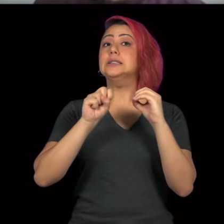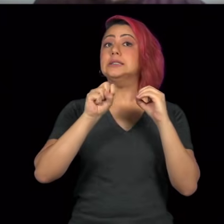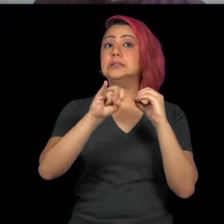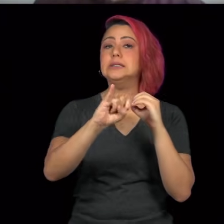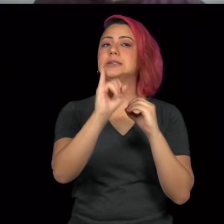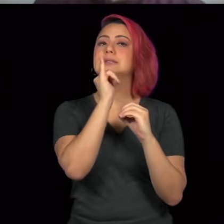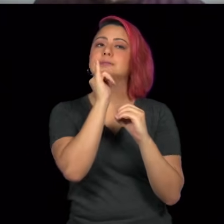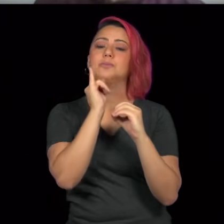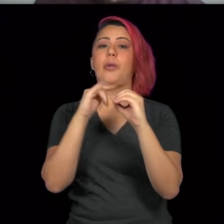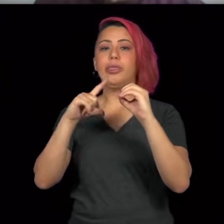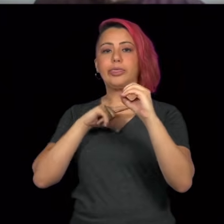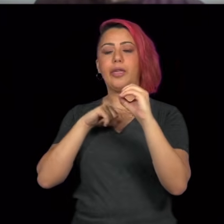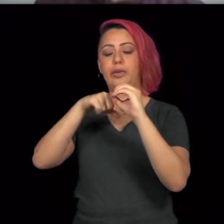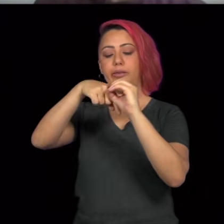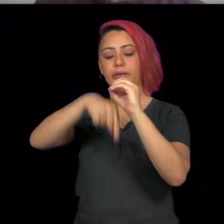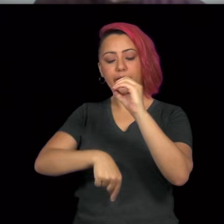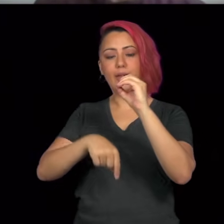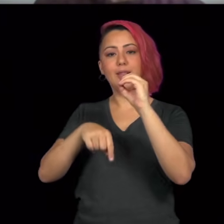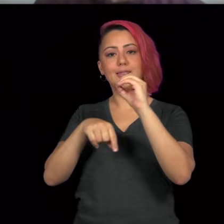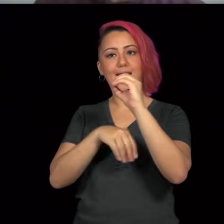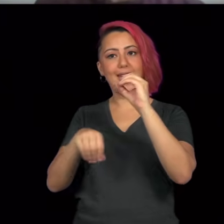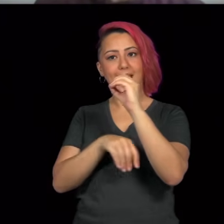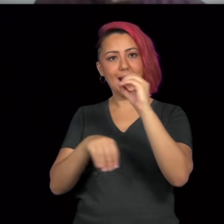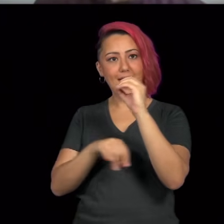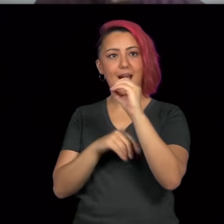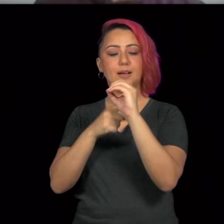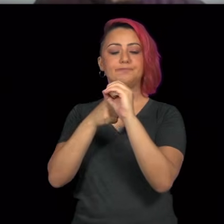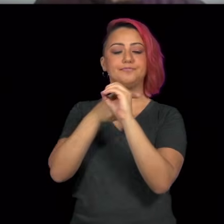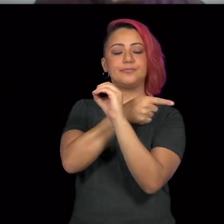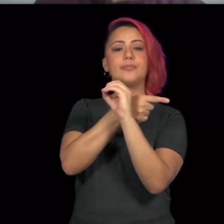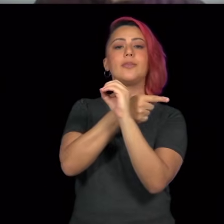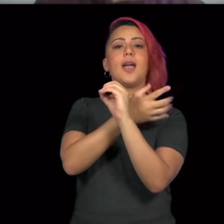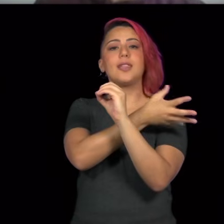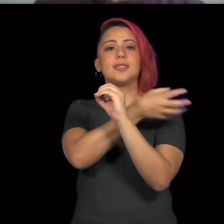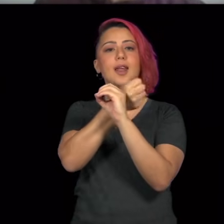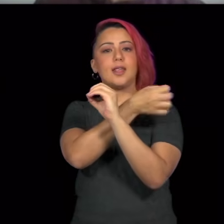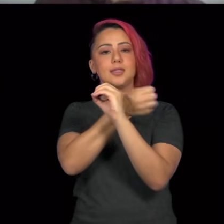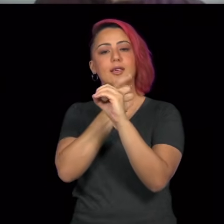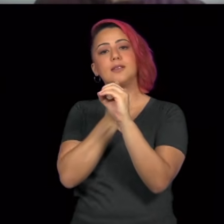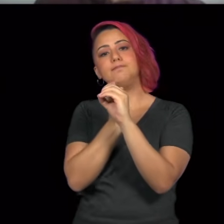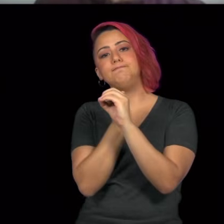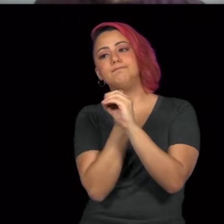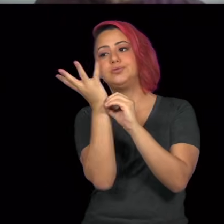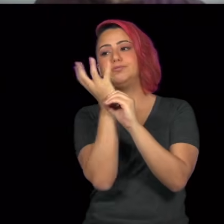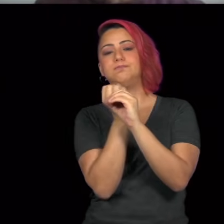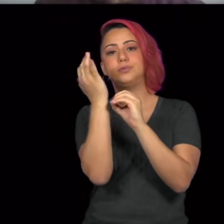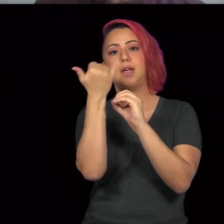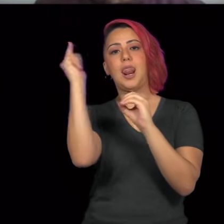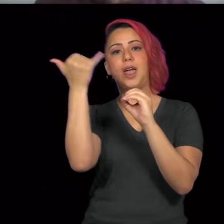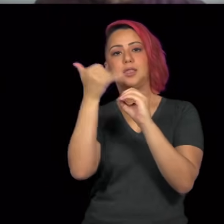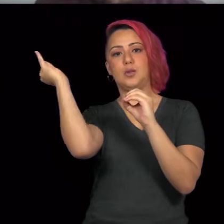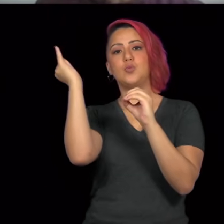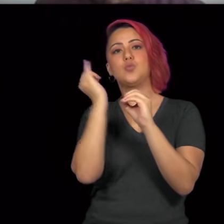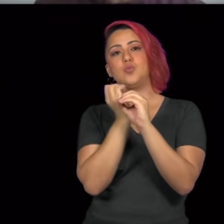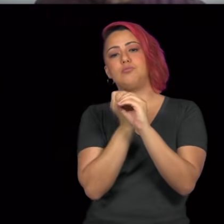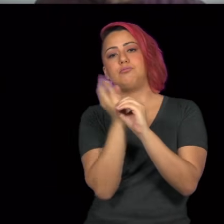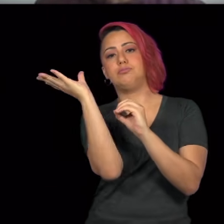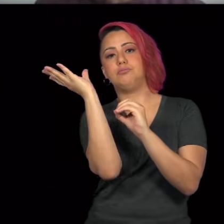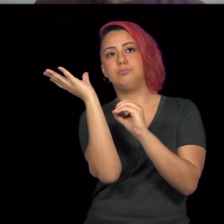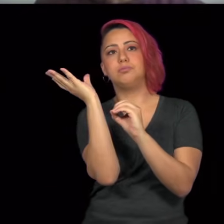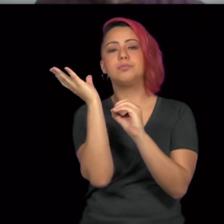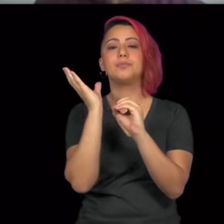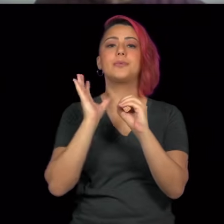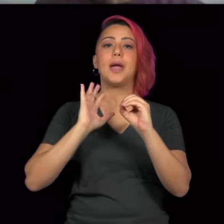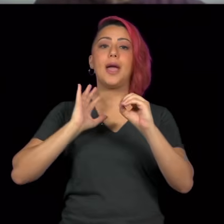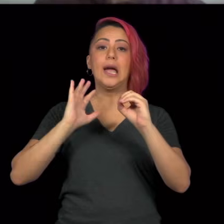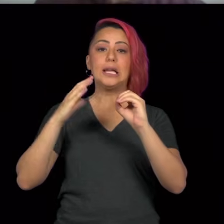nós vamos assumir que o valor 1 para quando nós temos a passagem, o fluxo